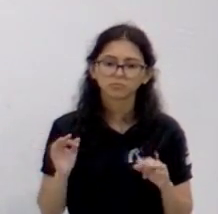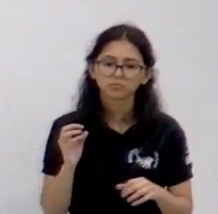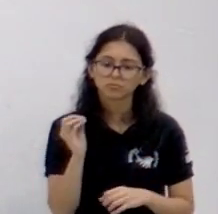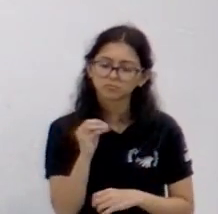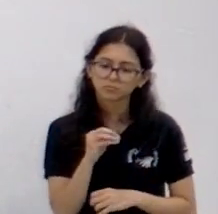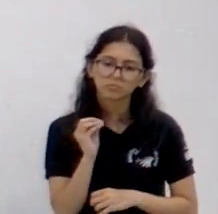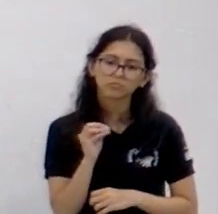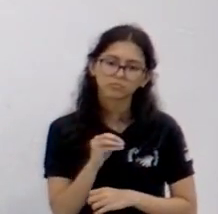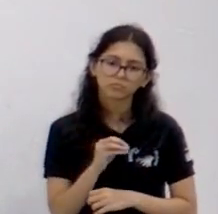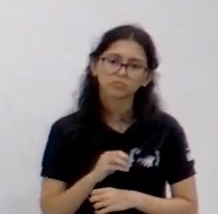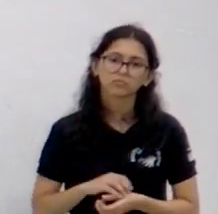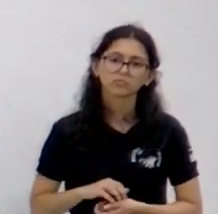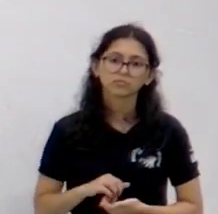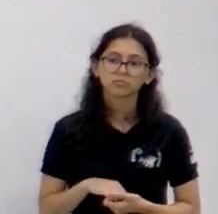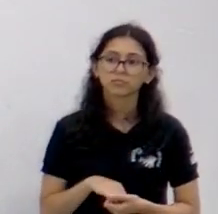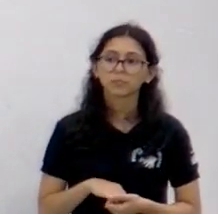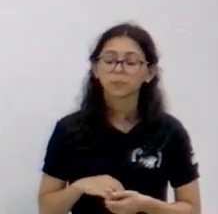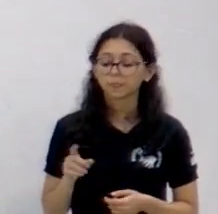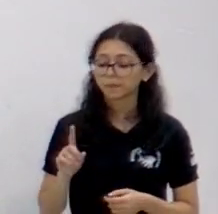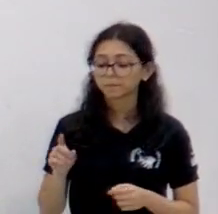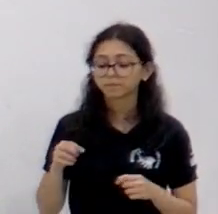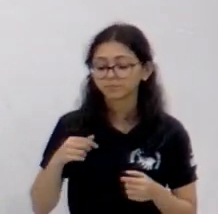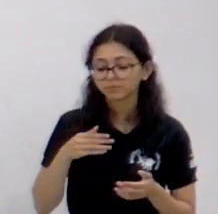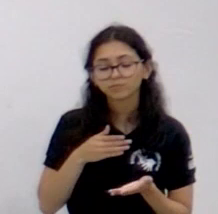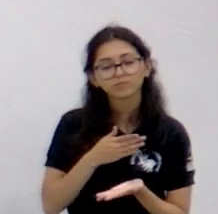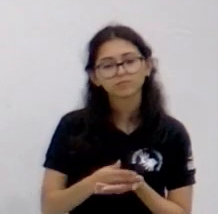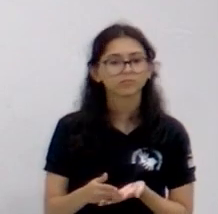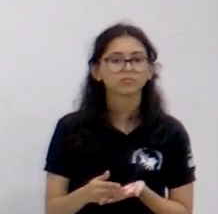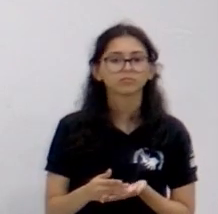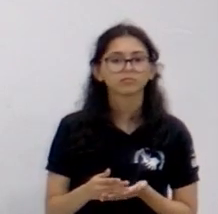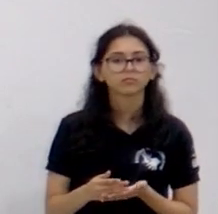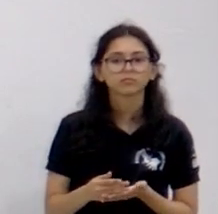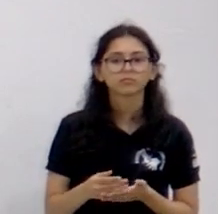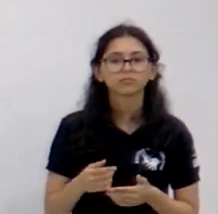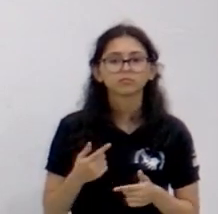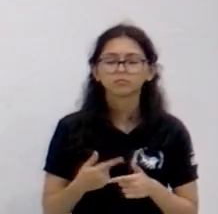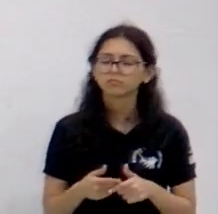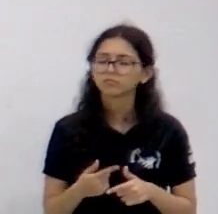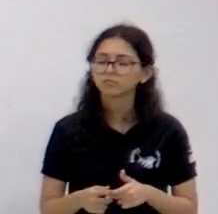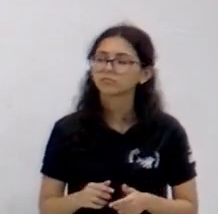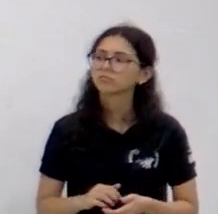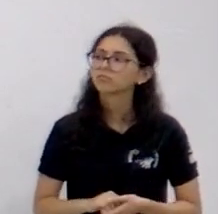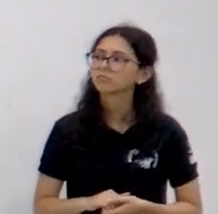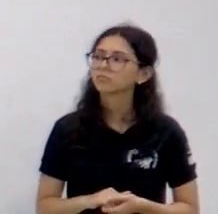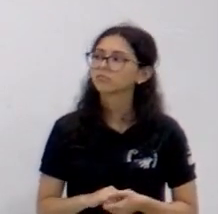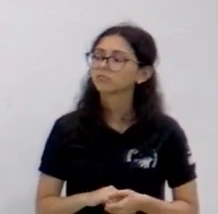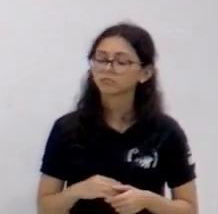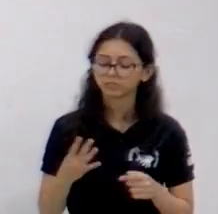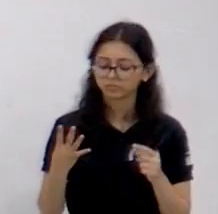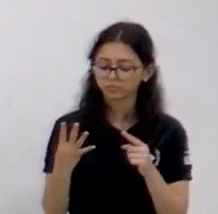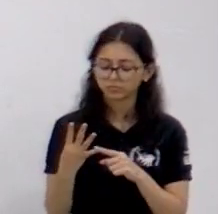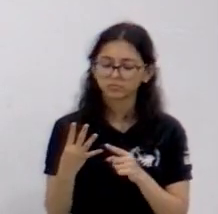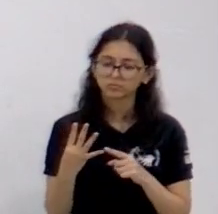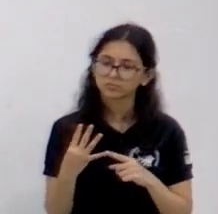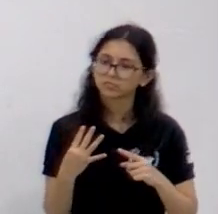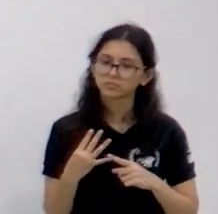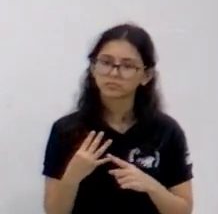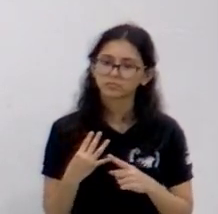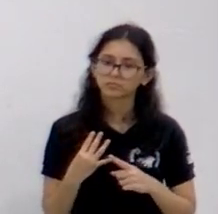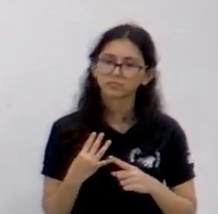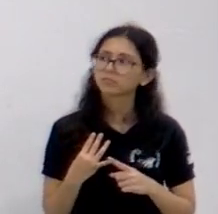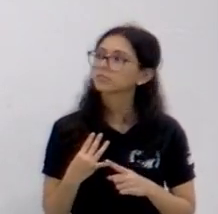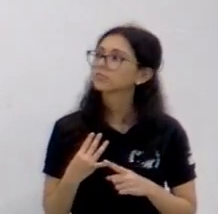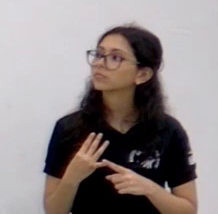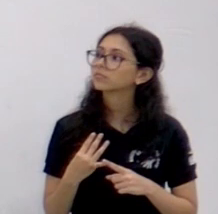A quarta verdade, ou o quarto princípio, é que a certeza de um homem valente não pode estar fundamentada em percepções humanas,